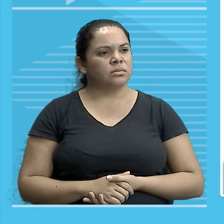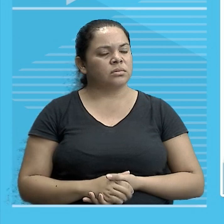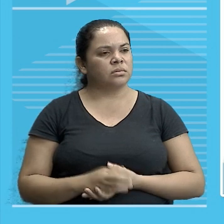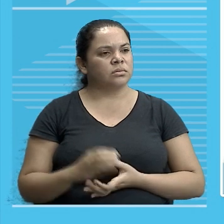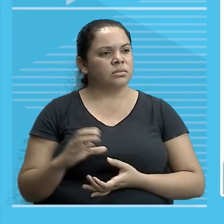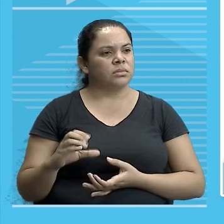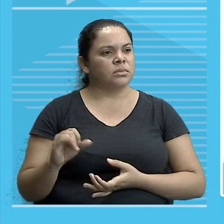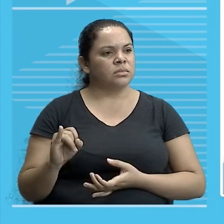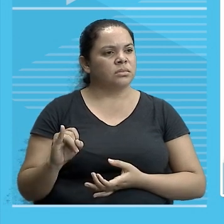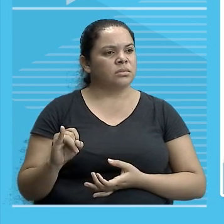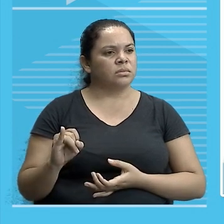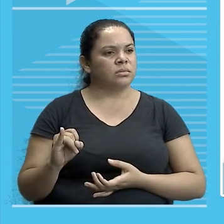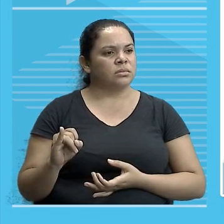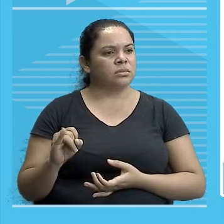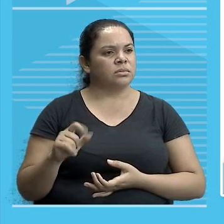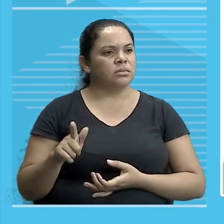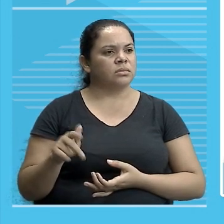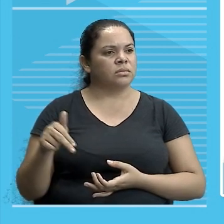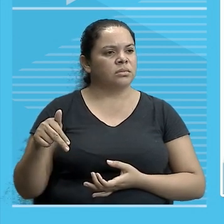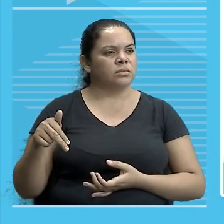Sigmoide, reto e ânus.